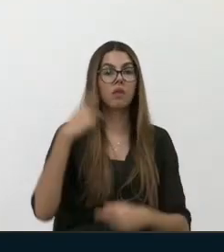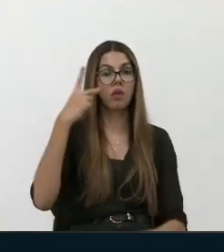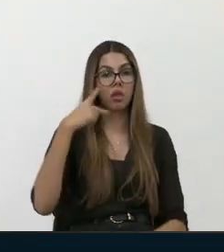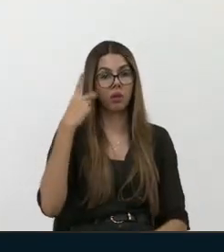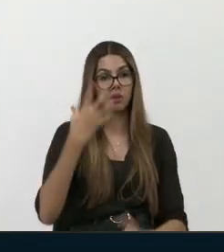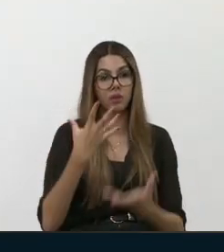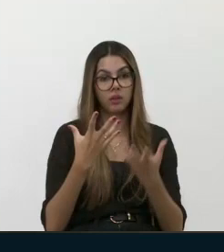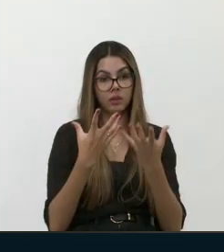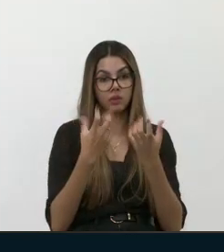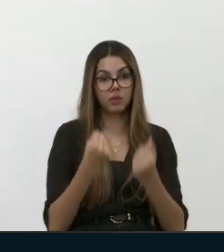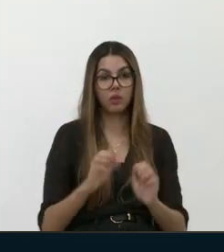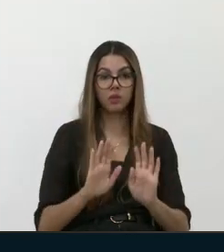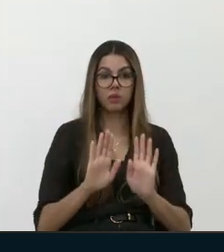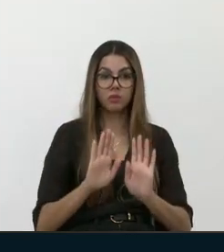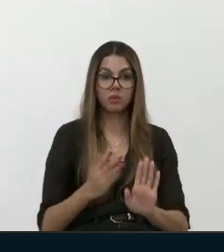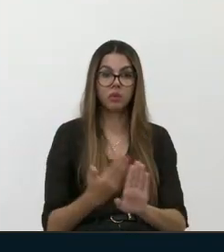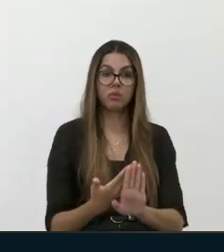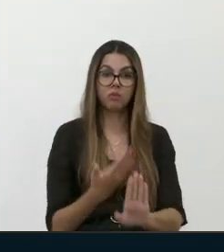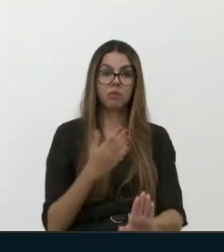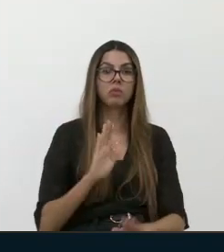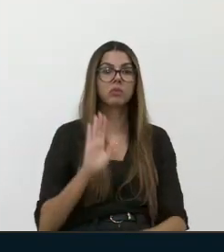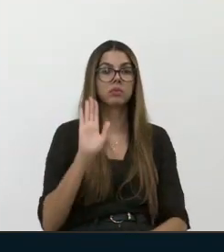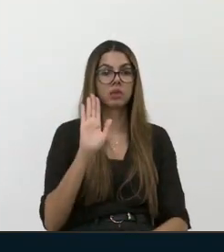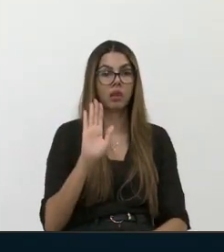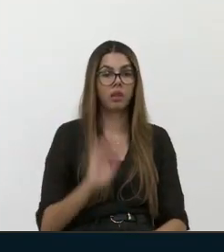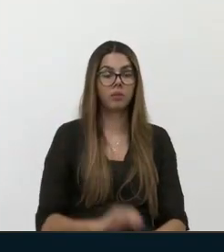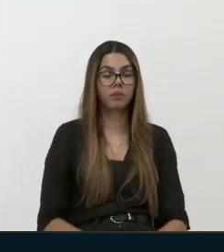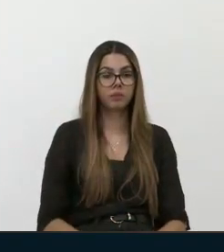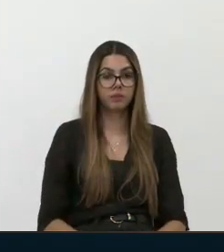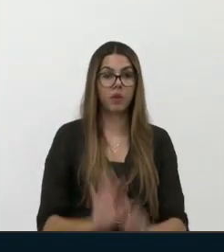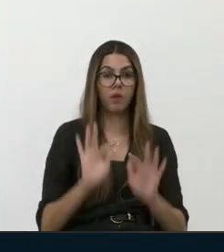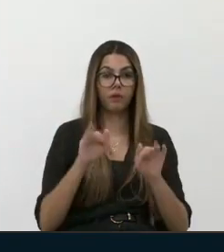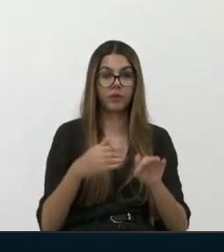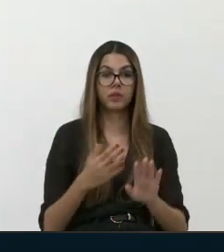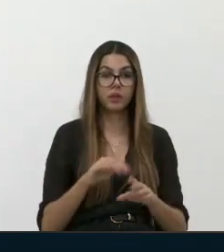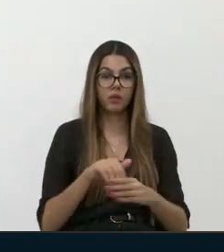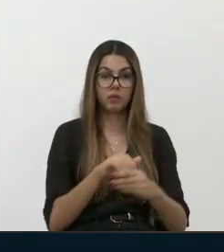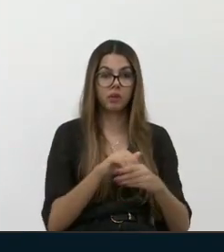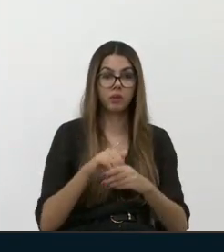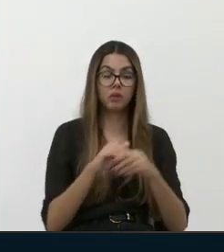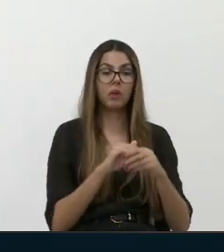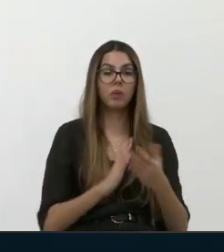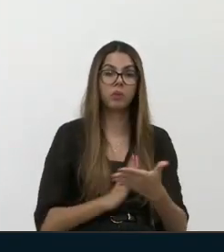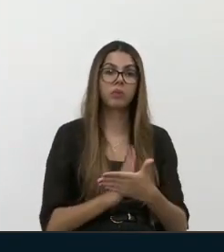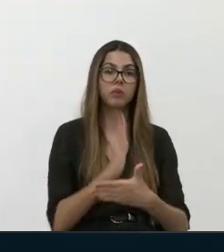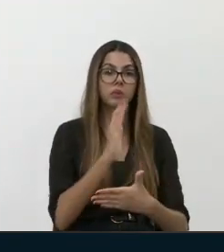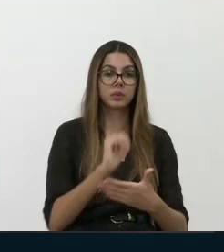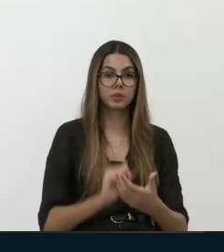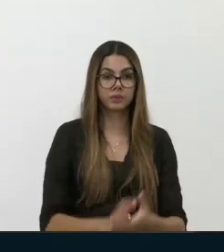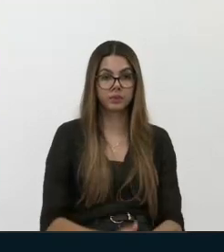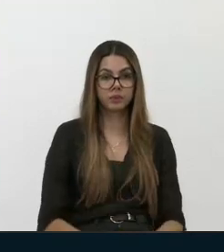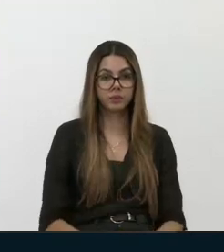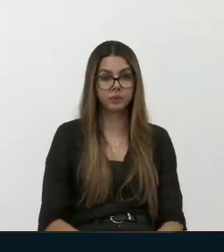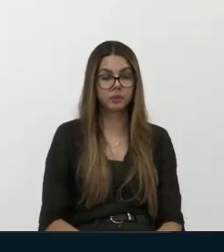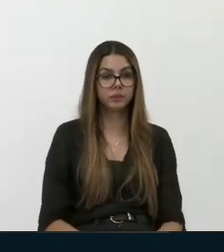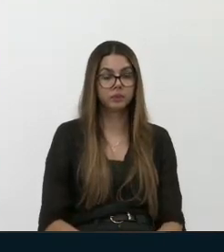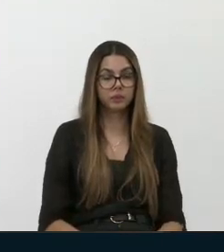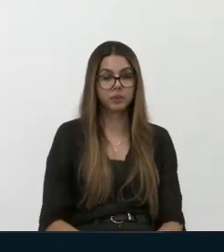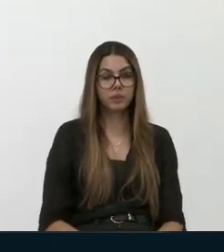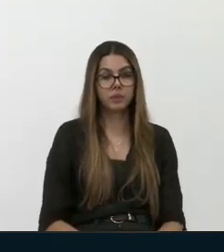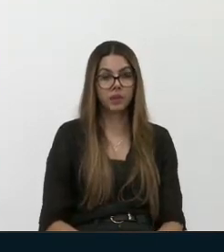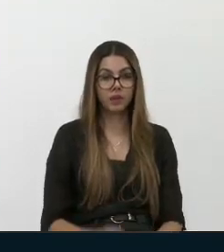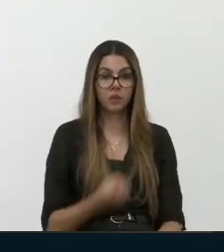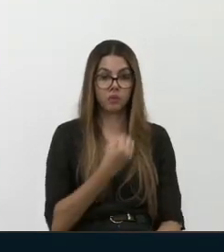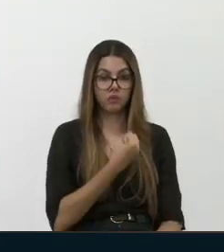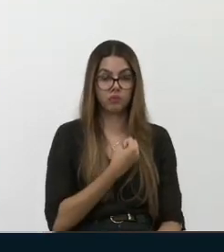favoráveis permaneçam como estão e os contrários se manifestem. Encerrada a votação, aprovado, encaminhe-se. Item